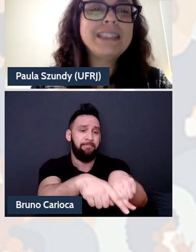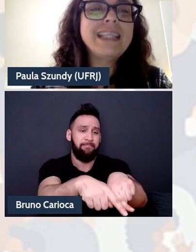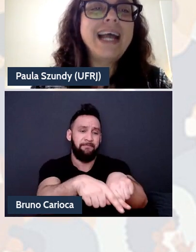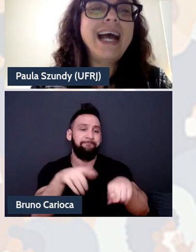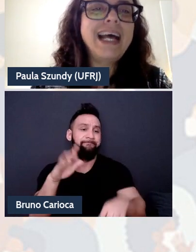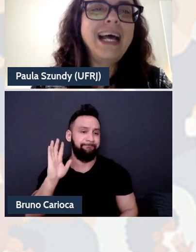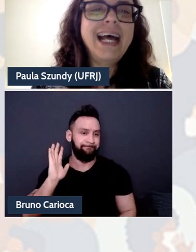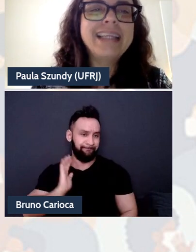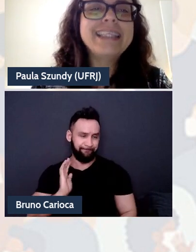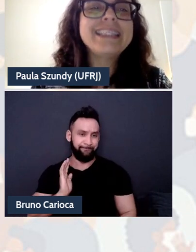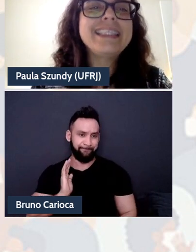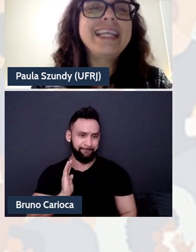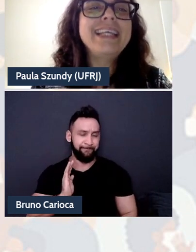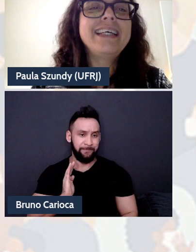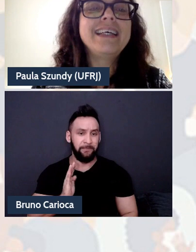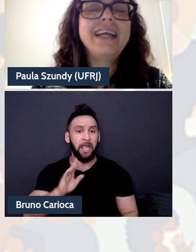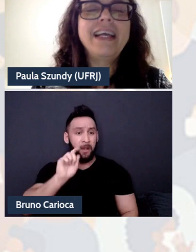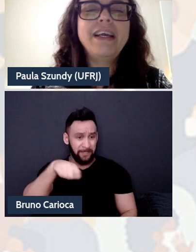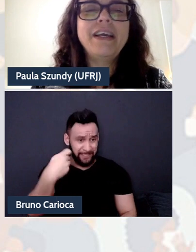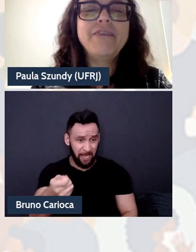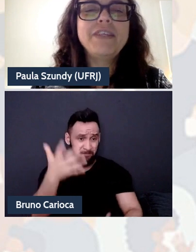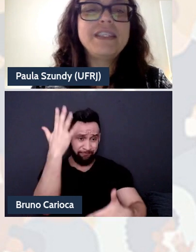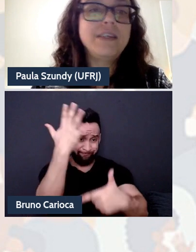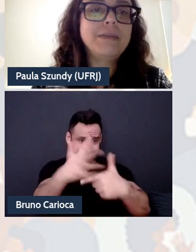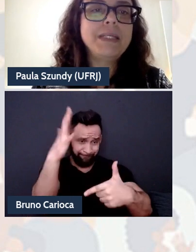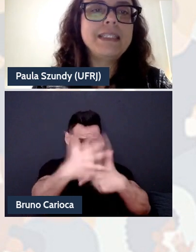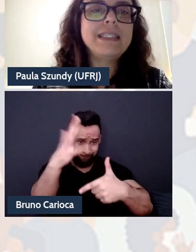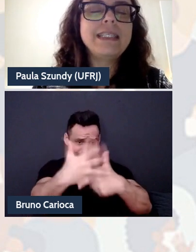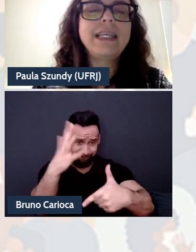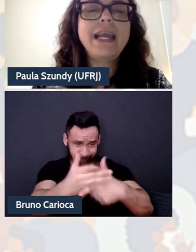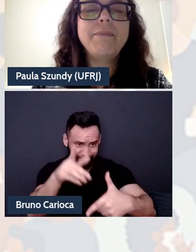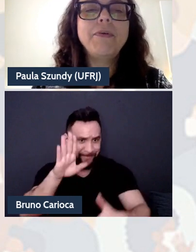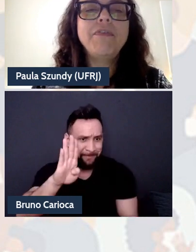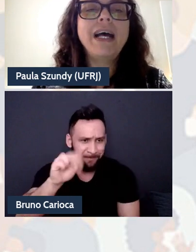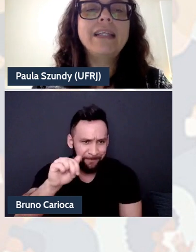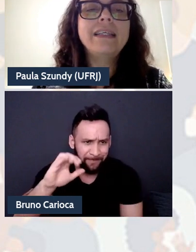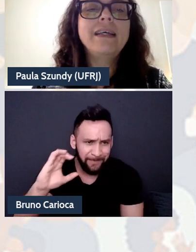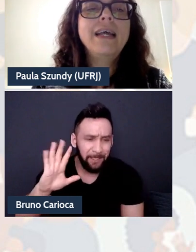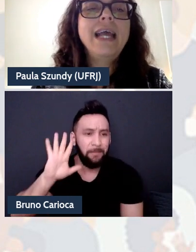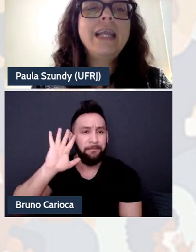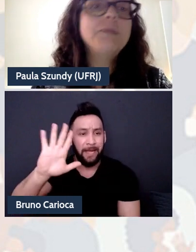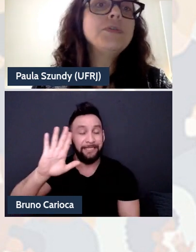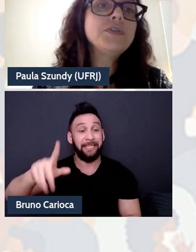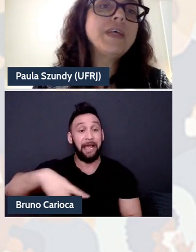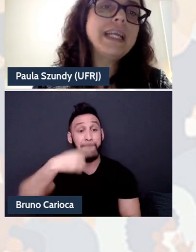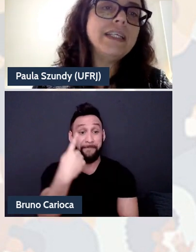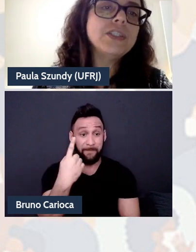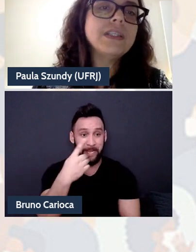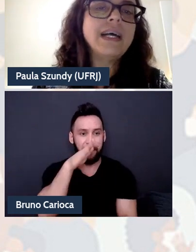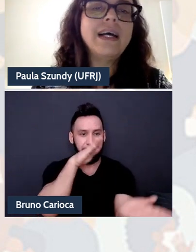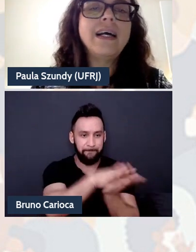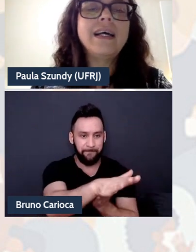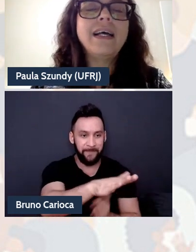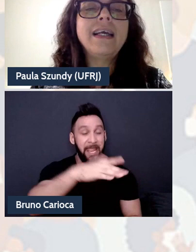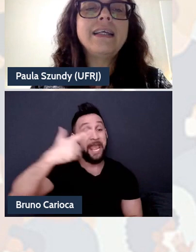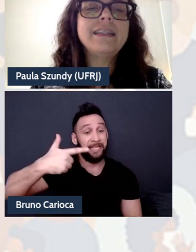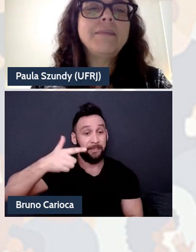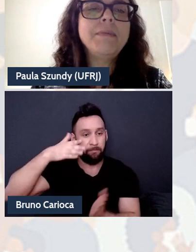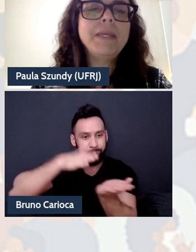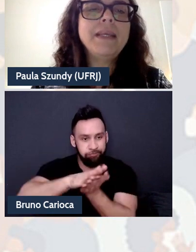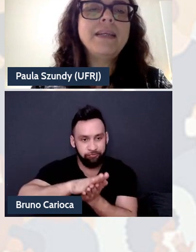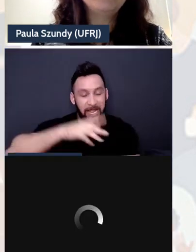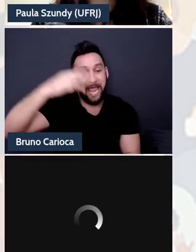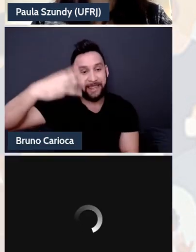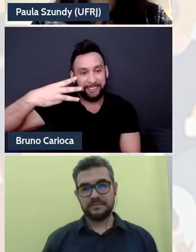problemática, mas a terceira versão da BNCC que é aprovada, ela é muito diferente